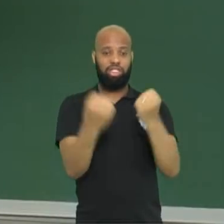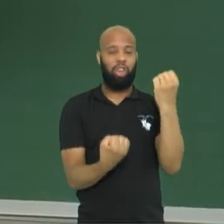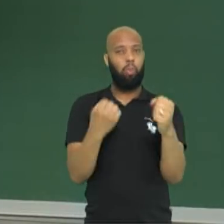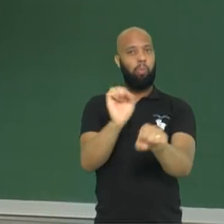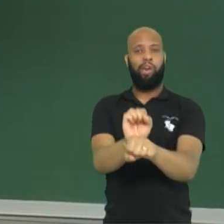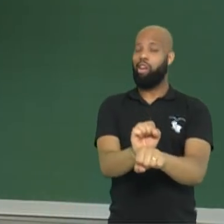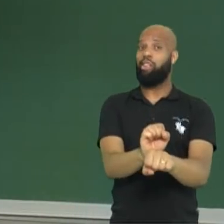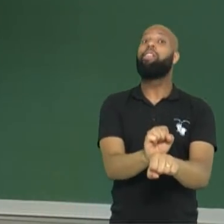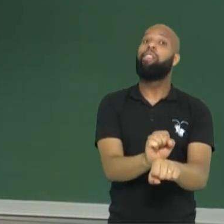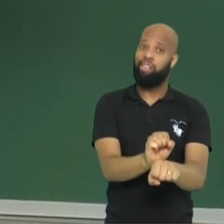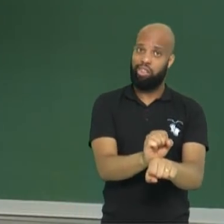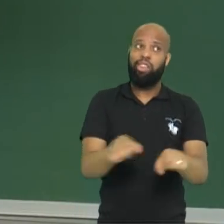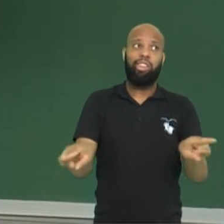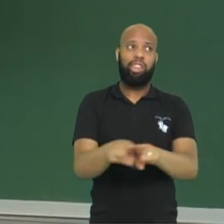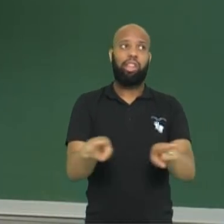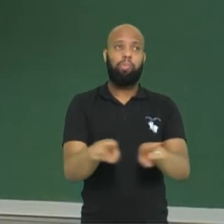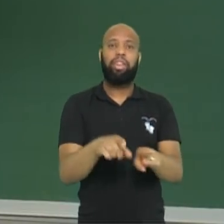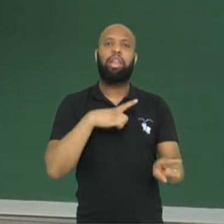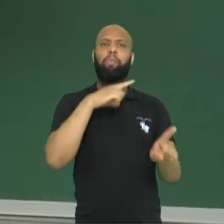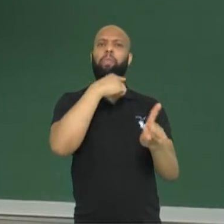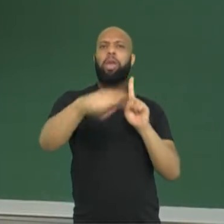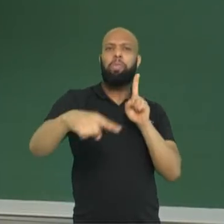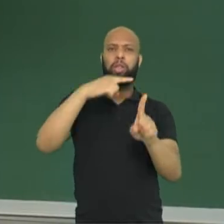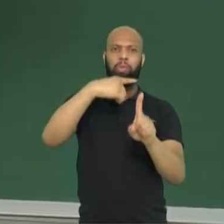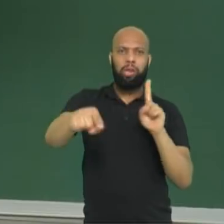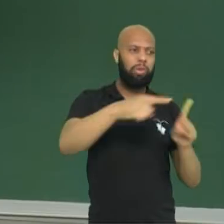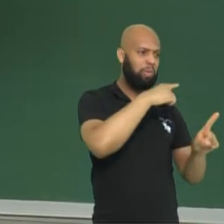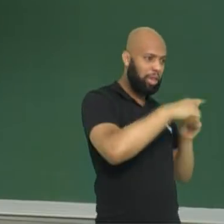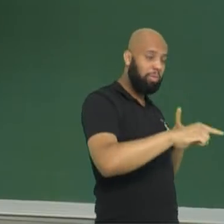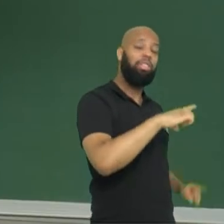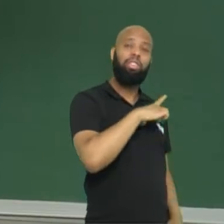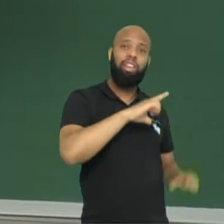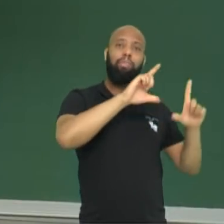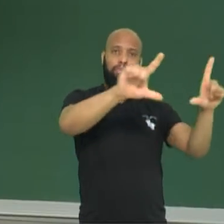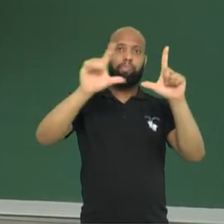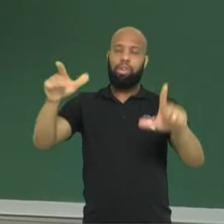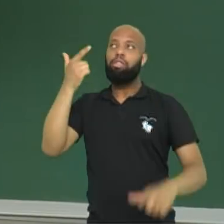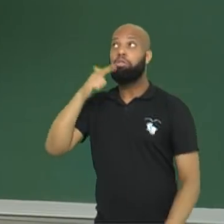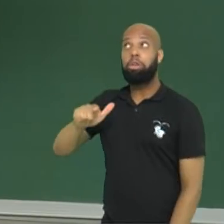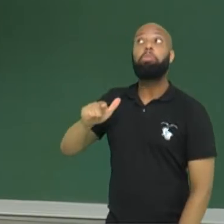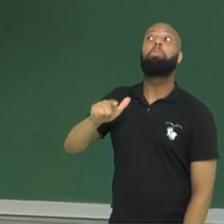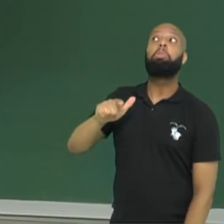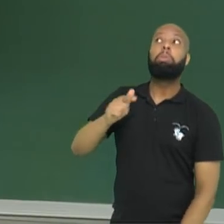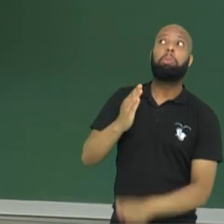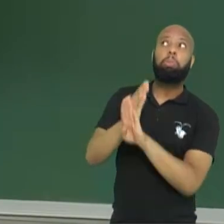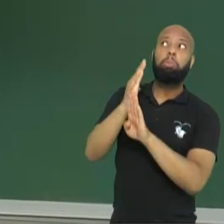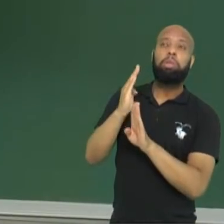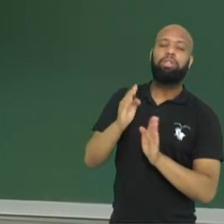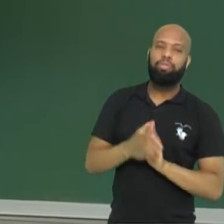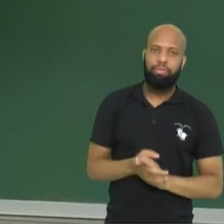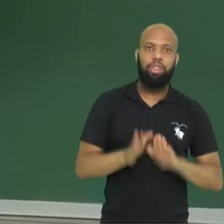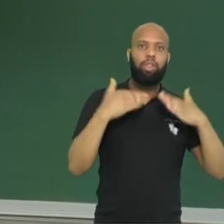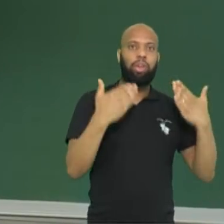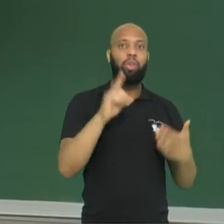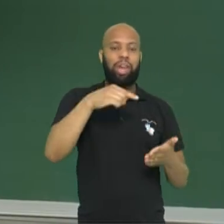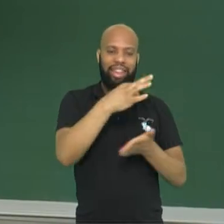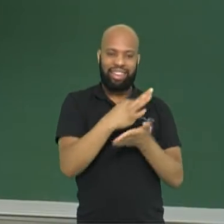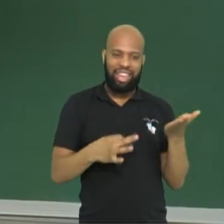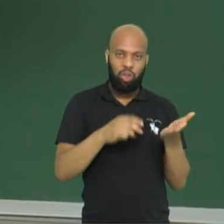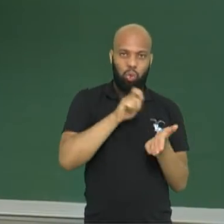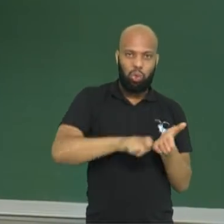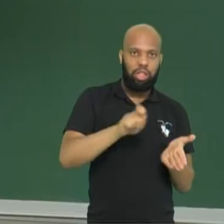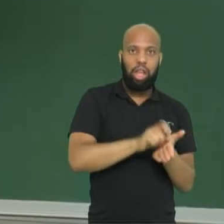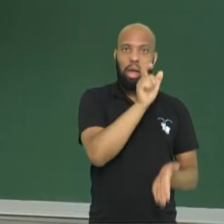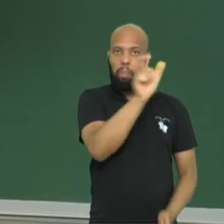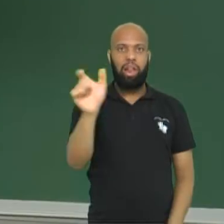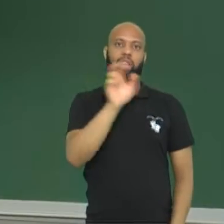bem importante. Ou proibido fazer tal coisa, né? Em tal local. Muito bem. Então, texto não verbal. Nós devemos